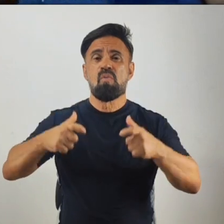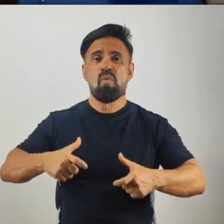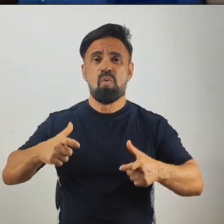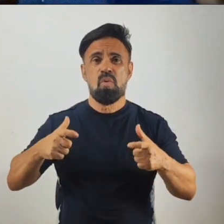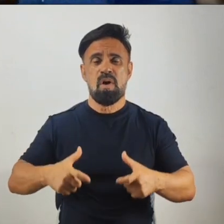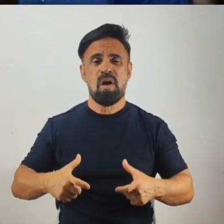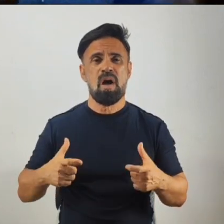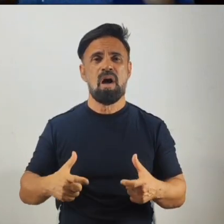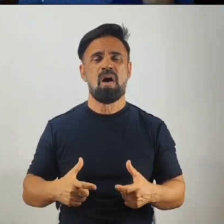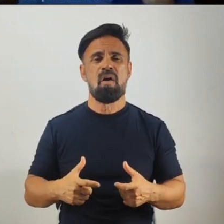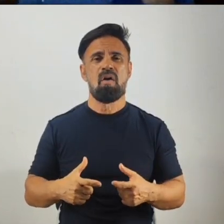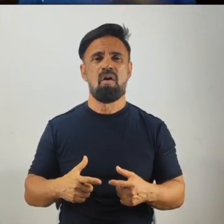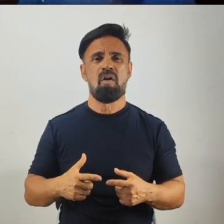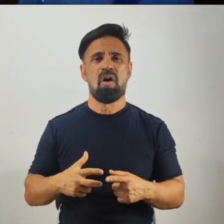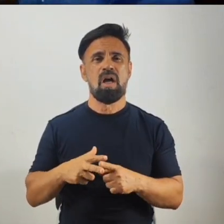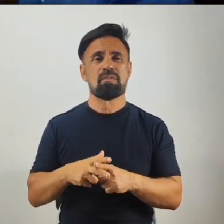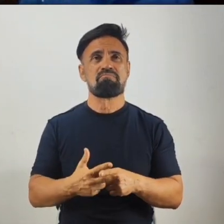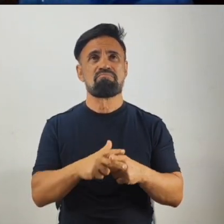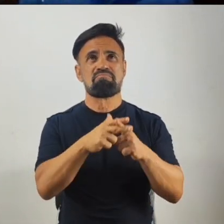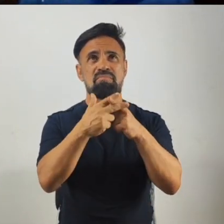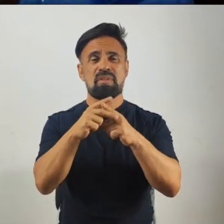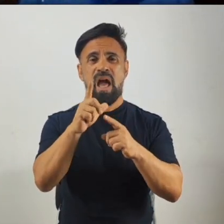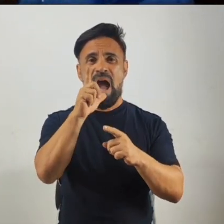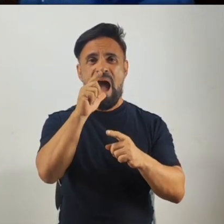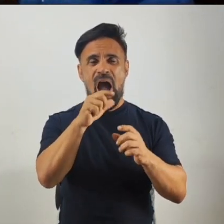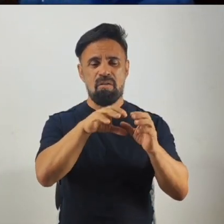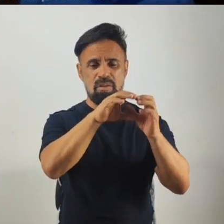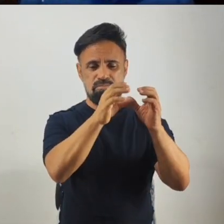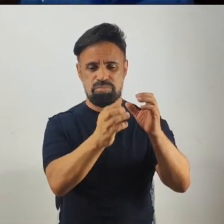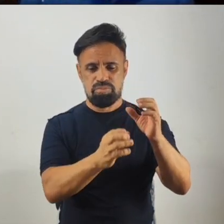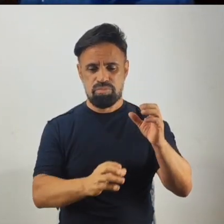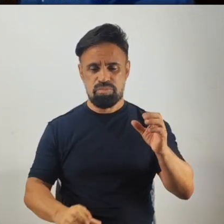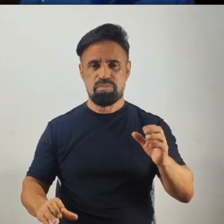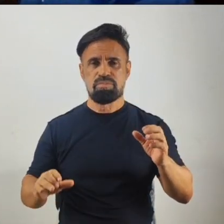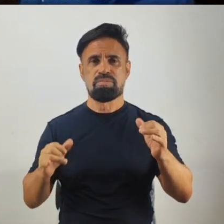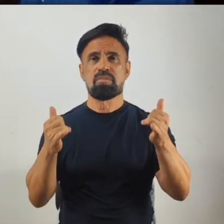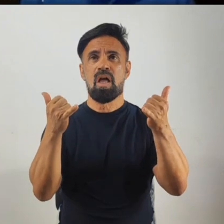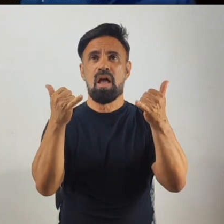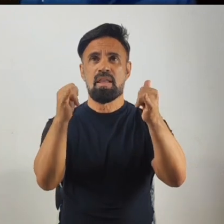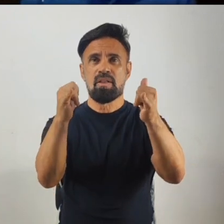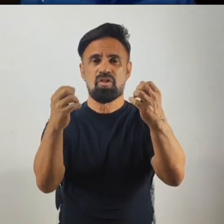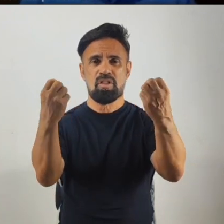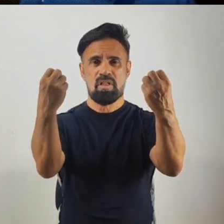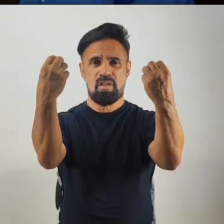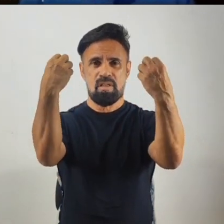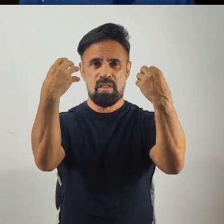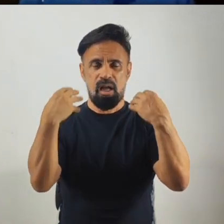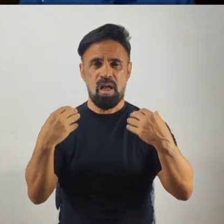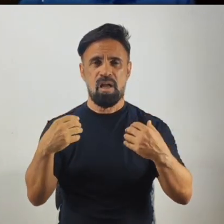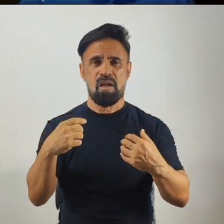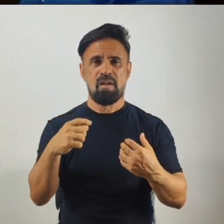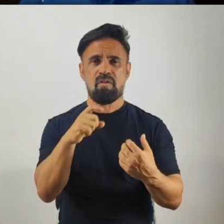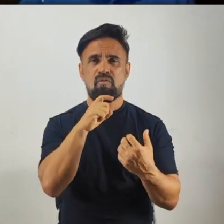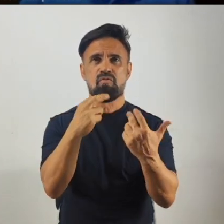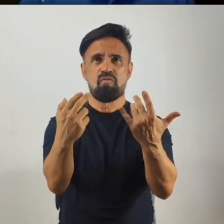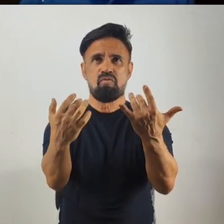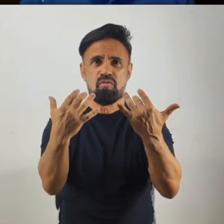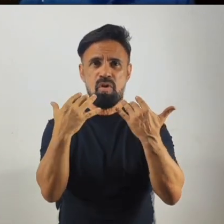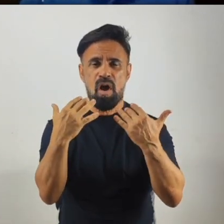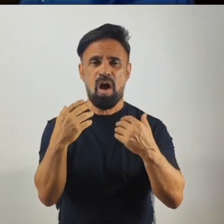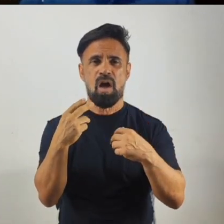necessário que a infraestrutura ela estabeleça instalações prediais de água e esgoto, energia